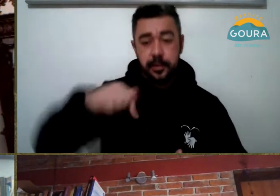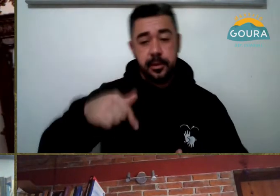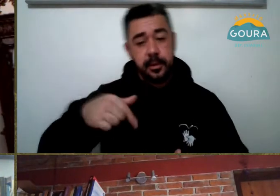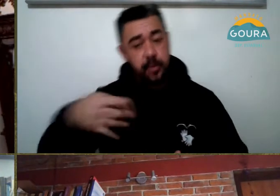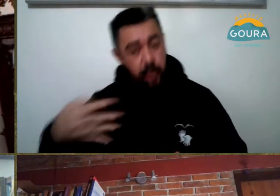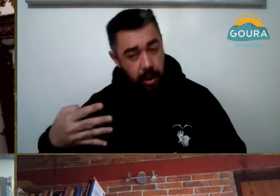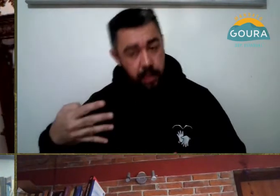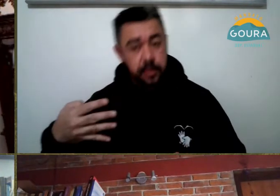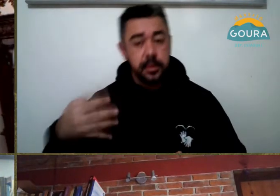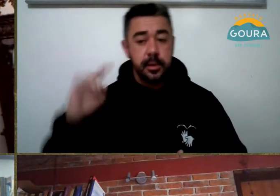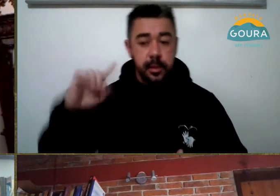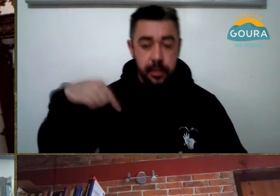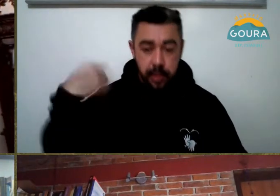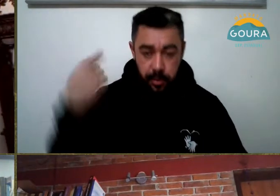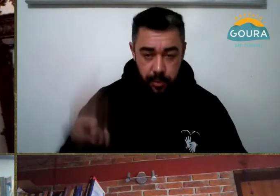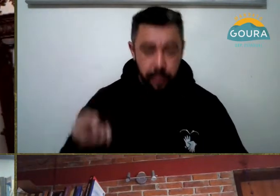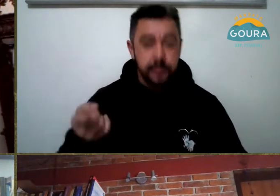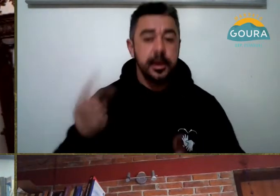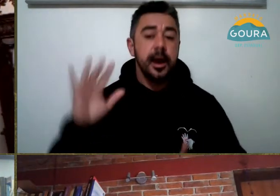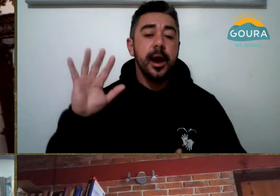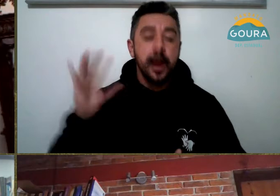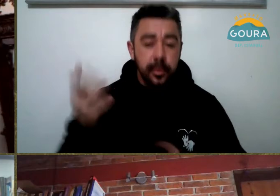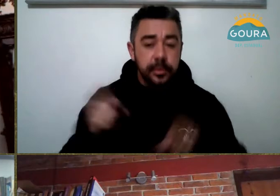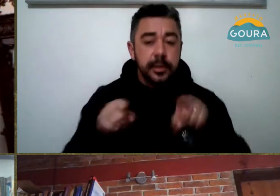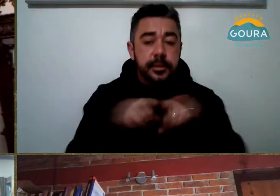pouco depois acontece também,